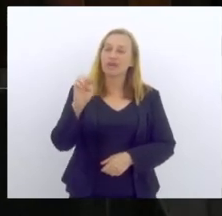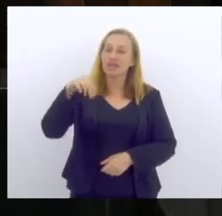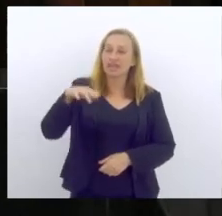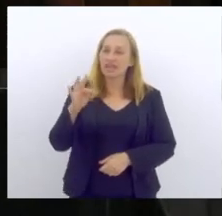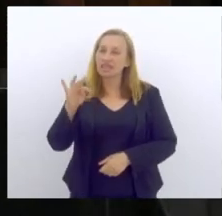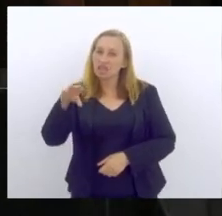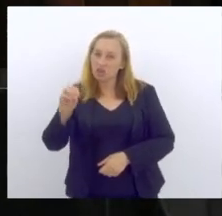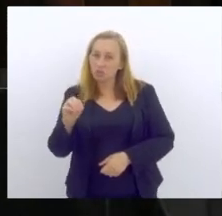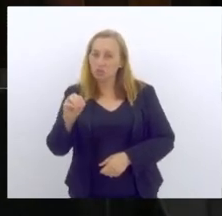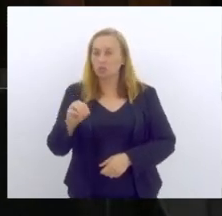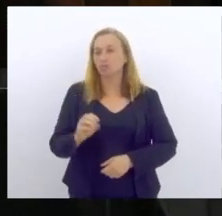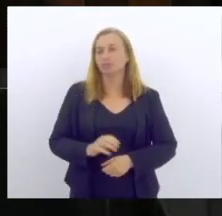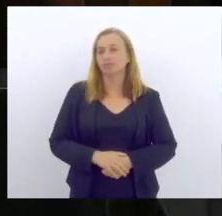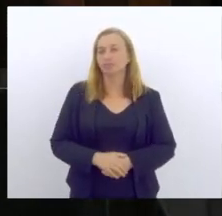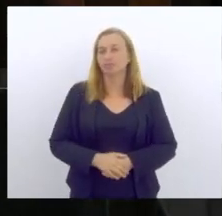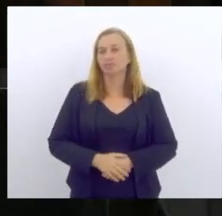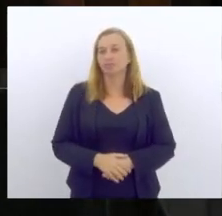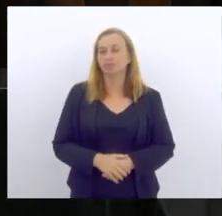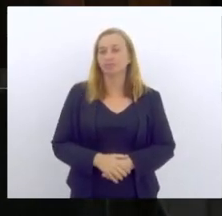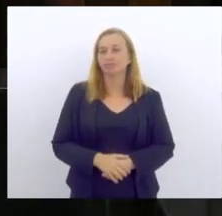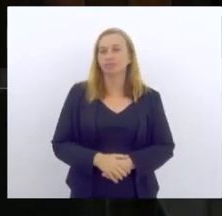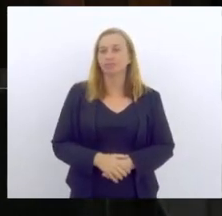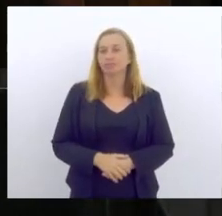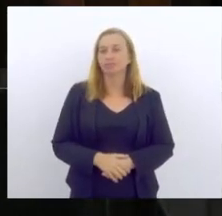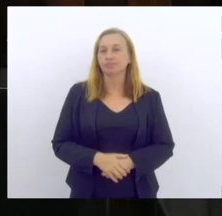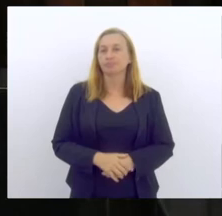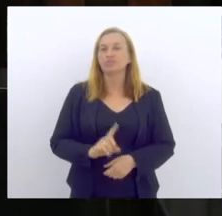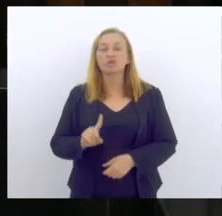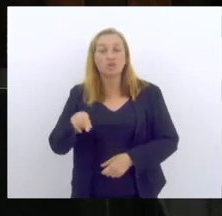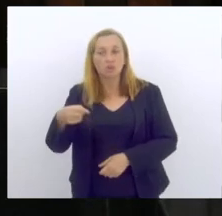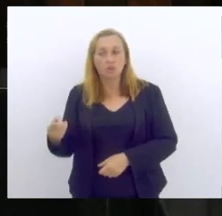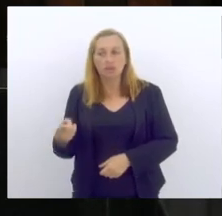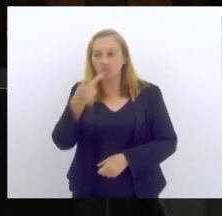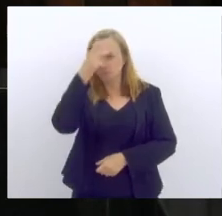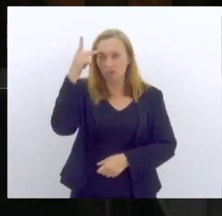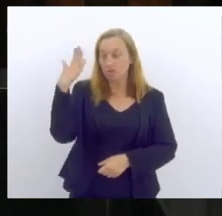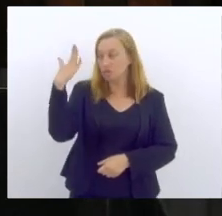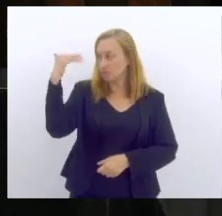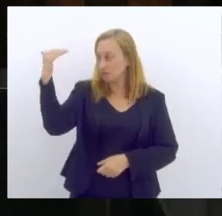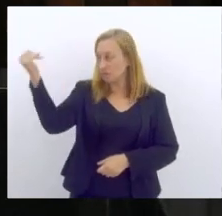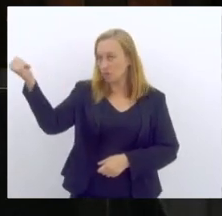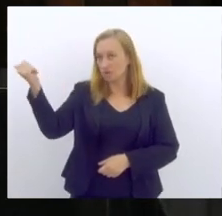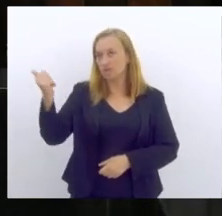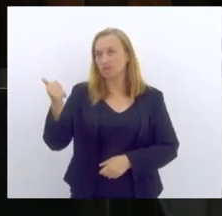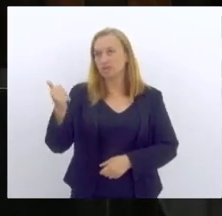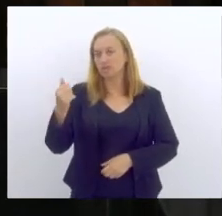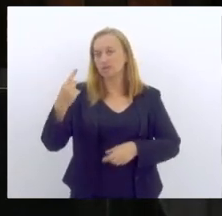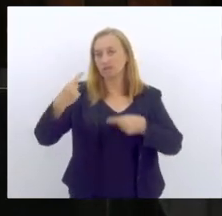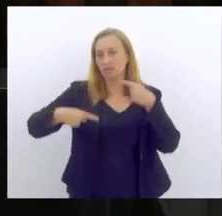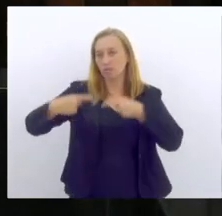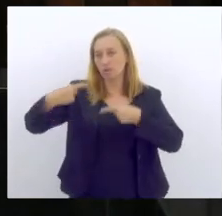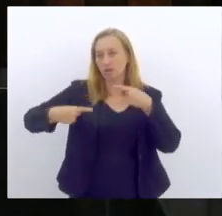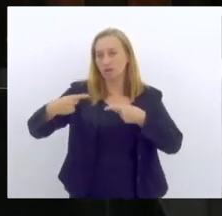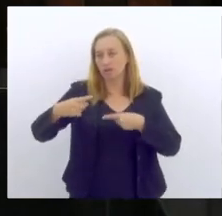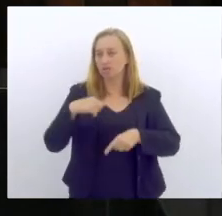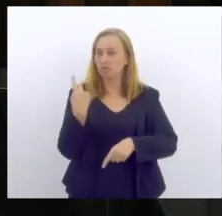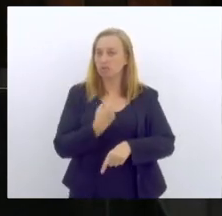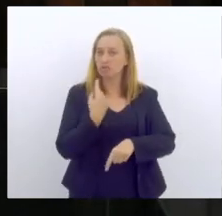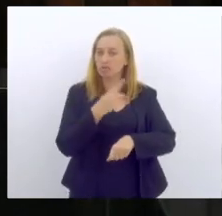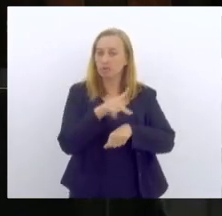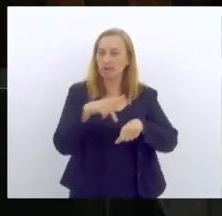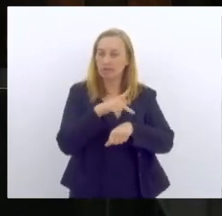que foi o governador Valadares todos os personalidades do nosso país